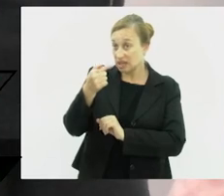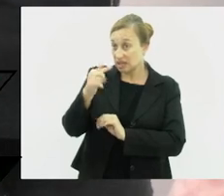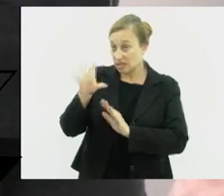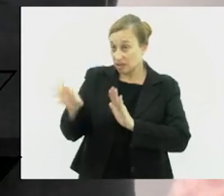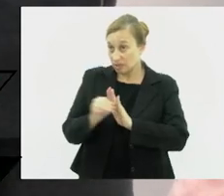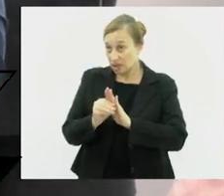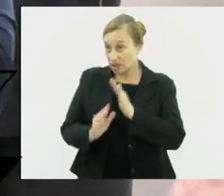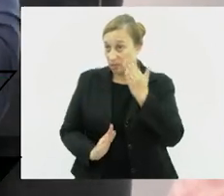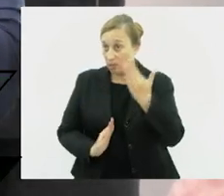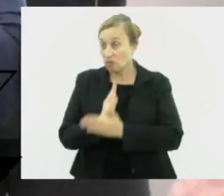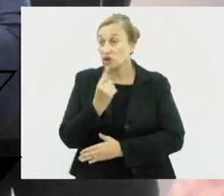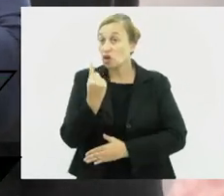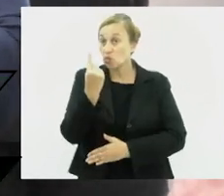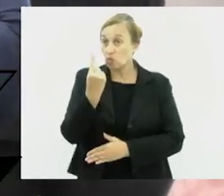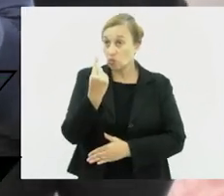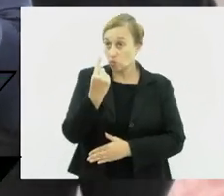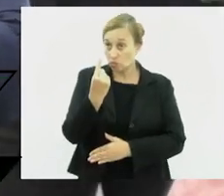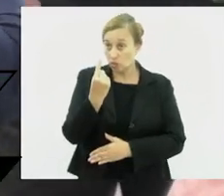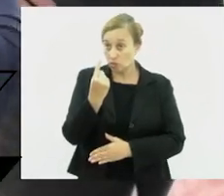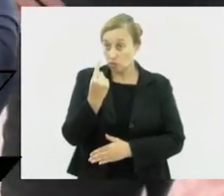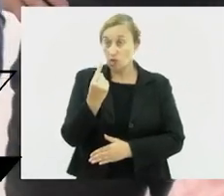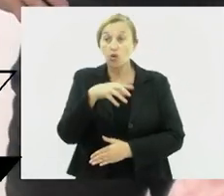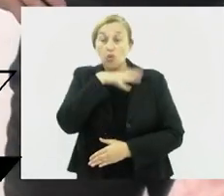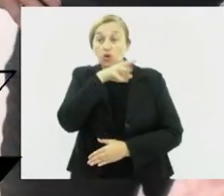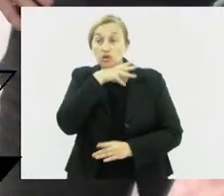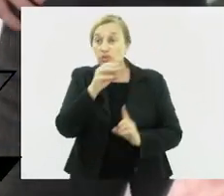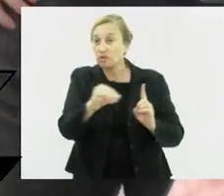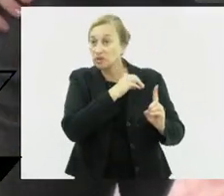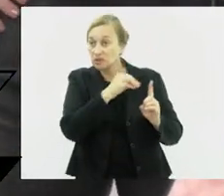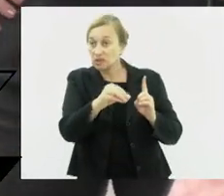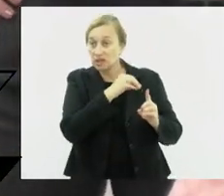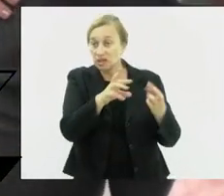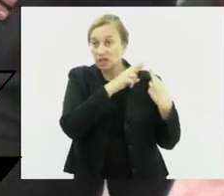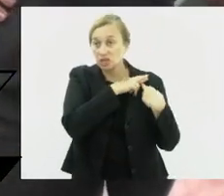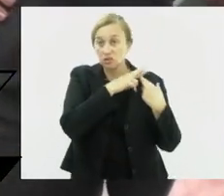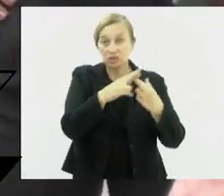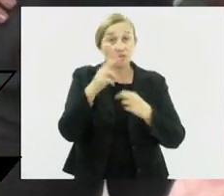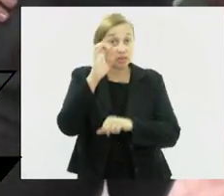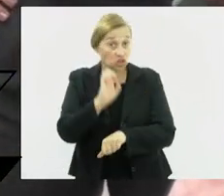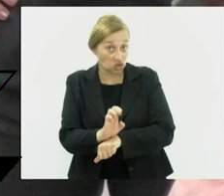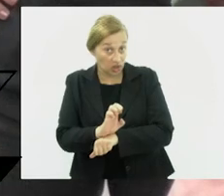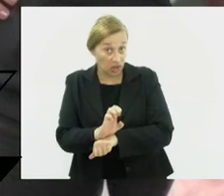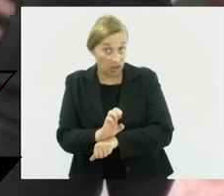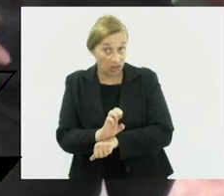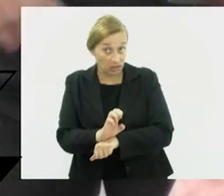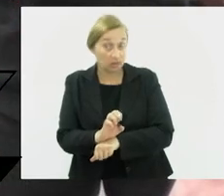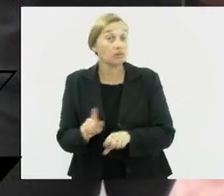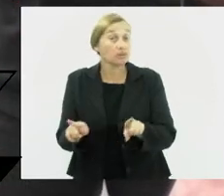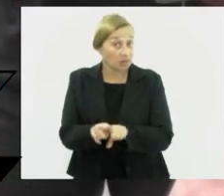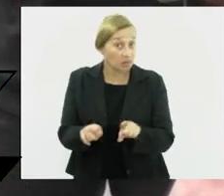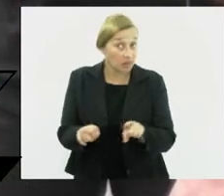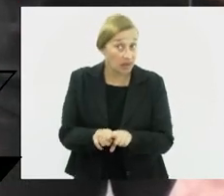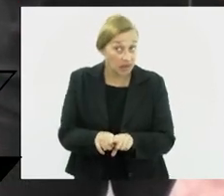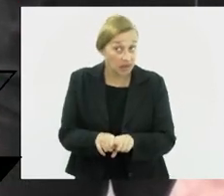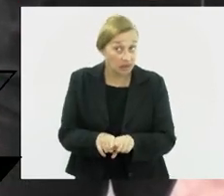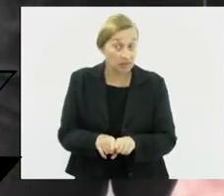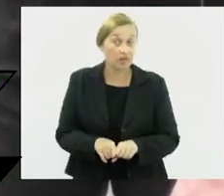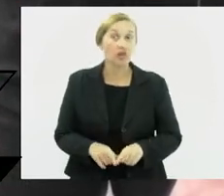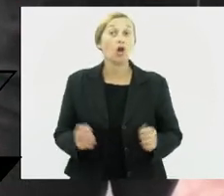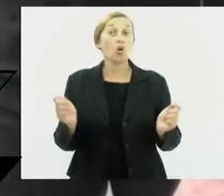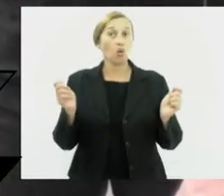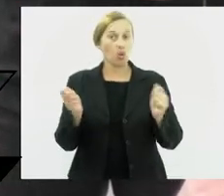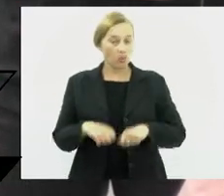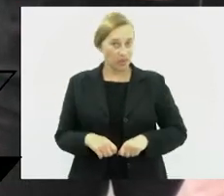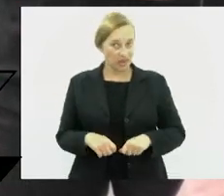delas coloca o animal vulnerabilizado na rua como responsabilidade do Estado, governo do Estado também, em